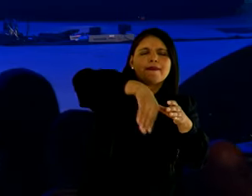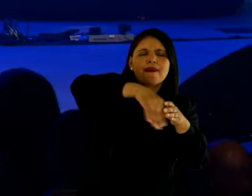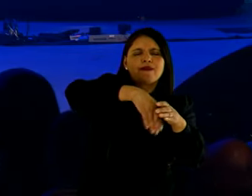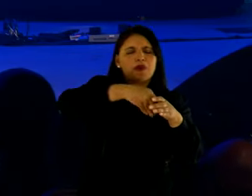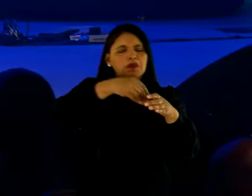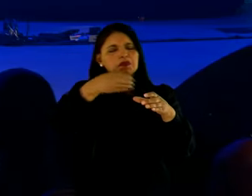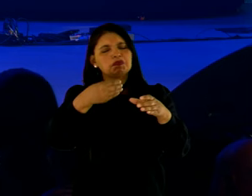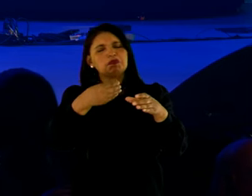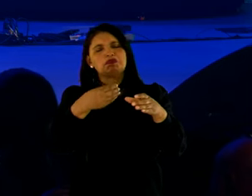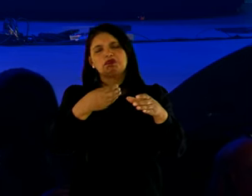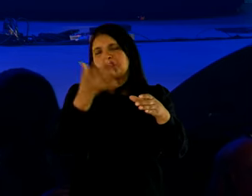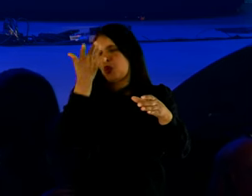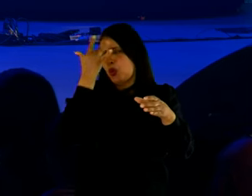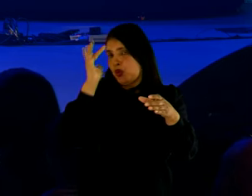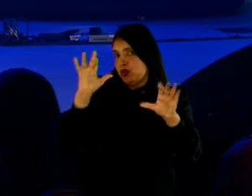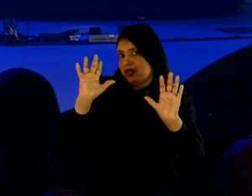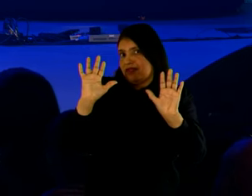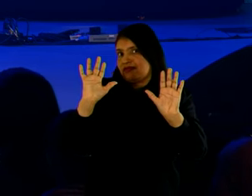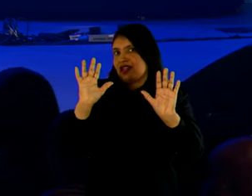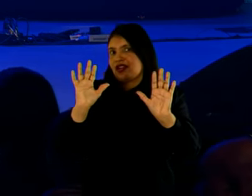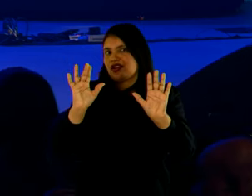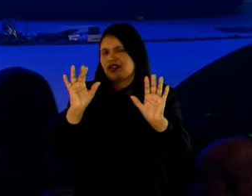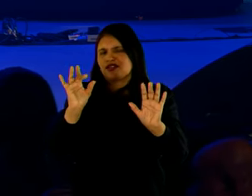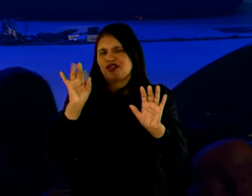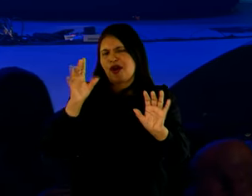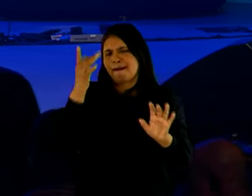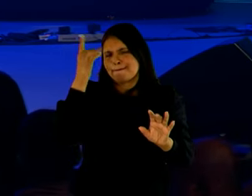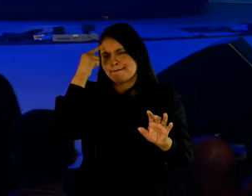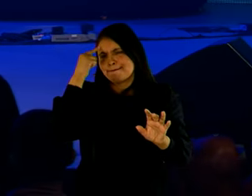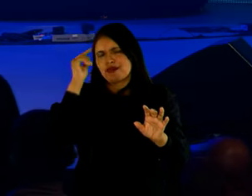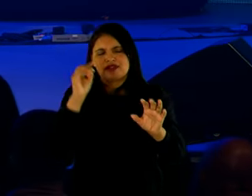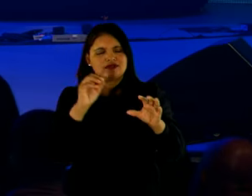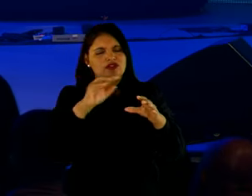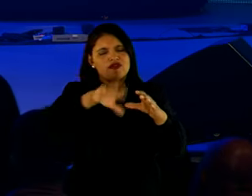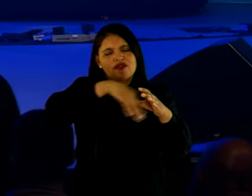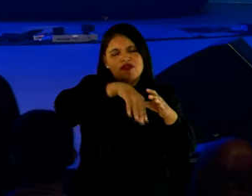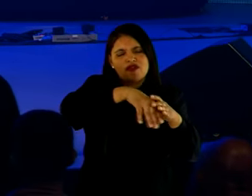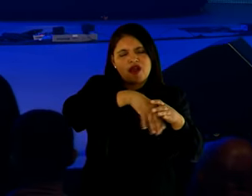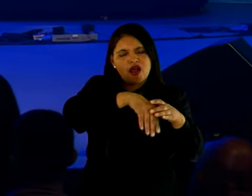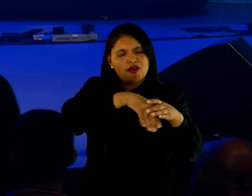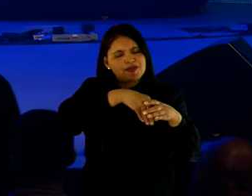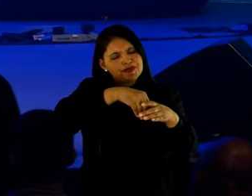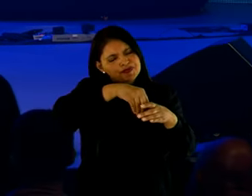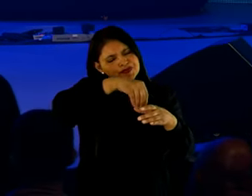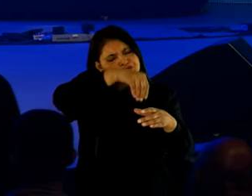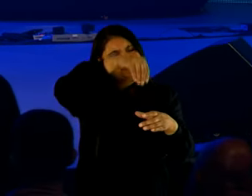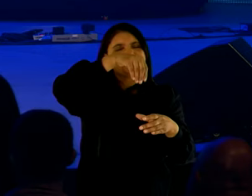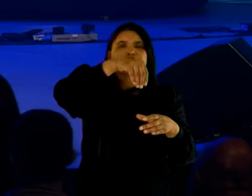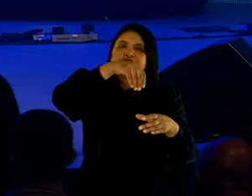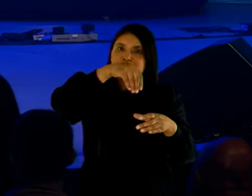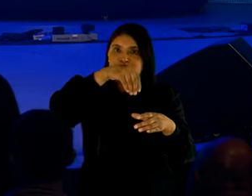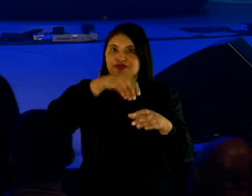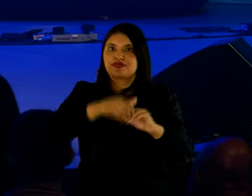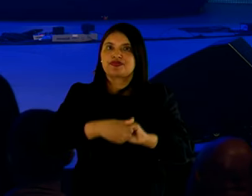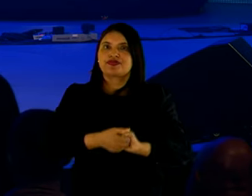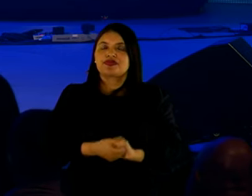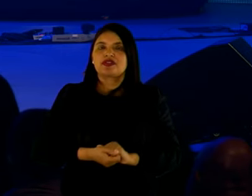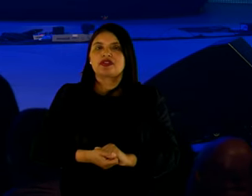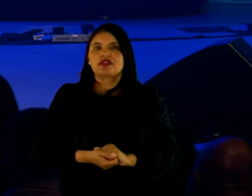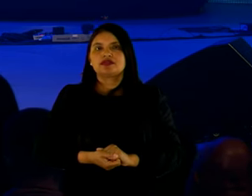Eu não sei que tipo de sortes que eles lançavam. Vinde, lancemos sorte